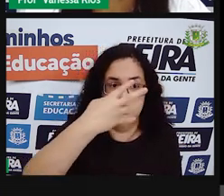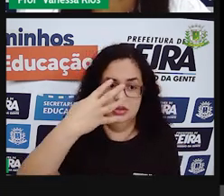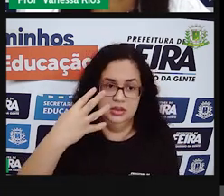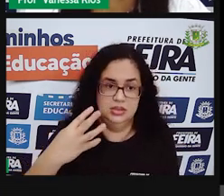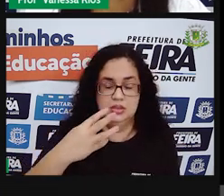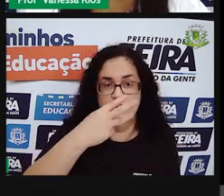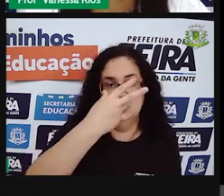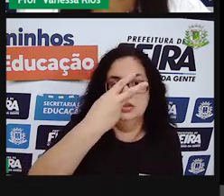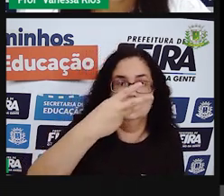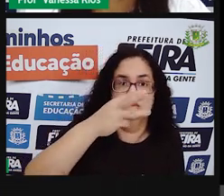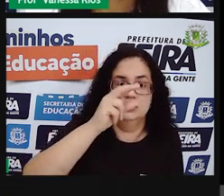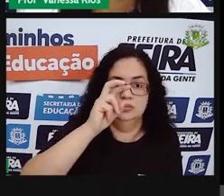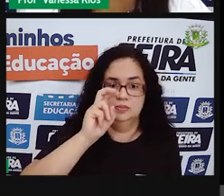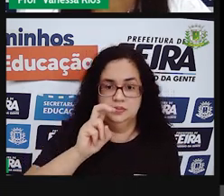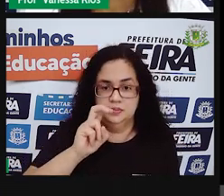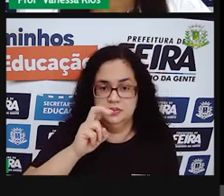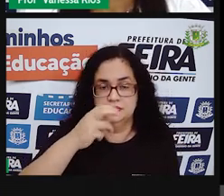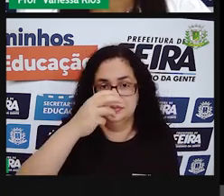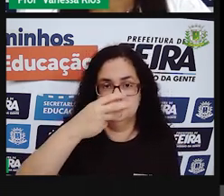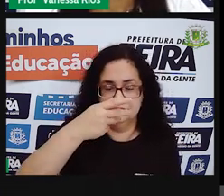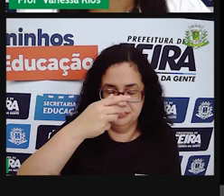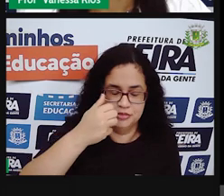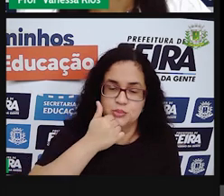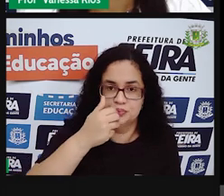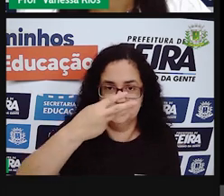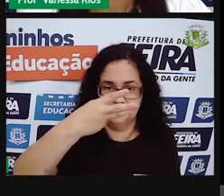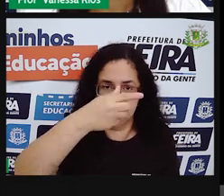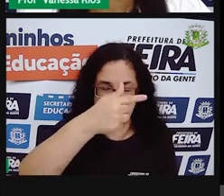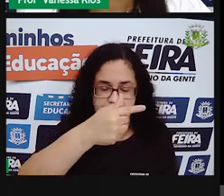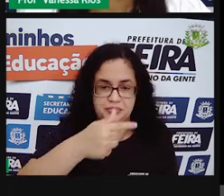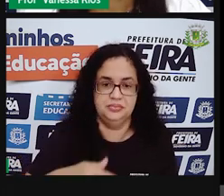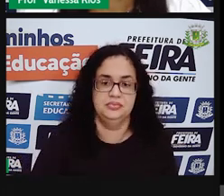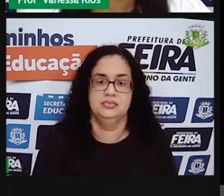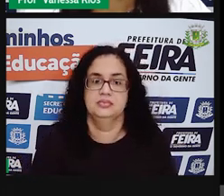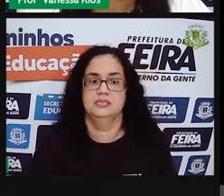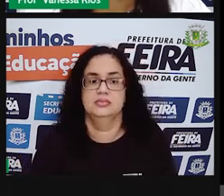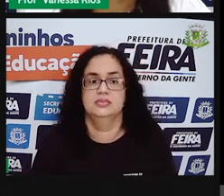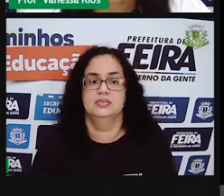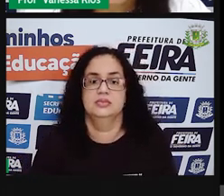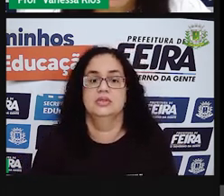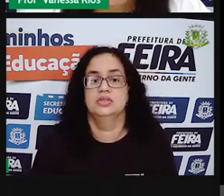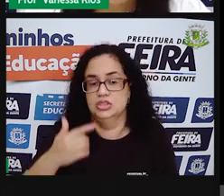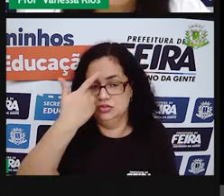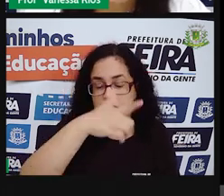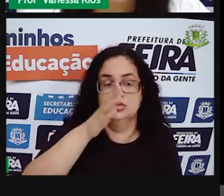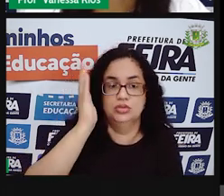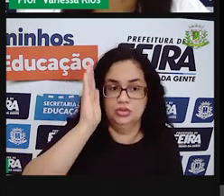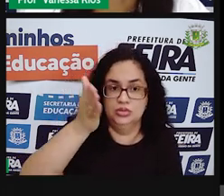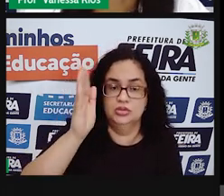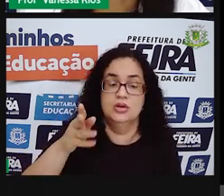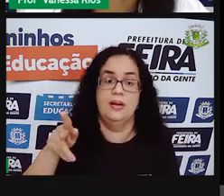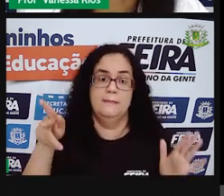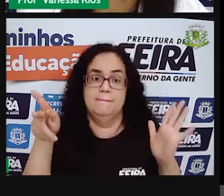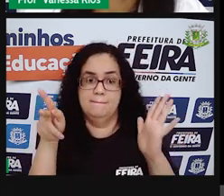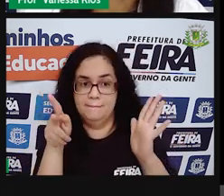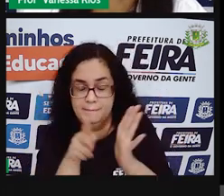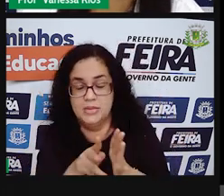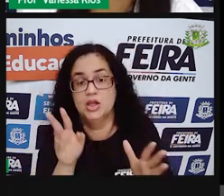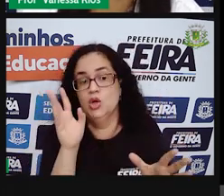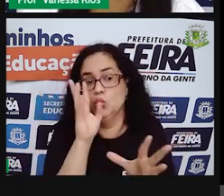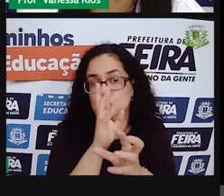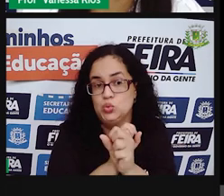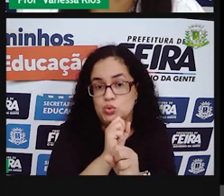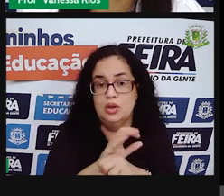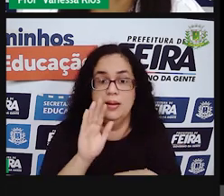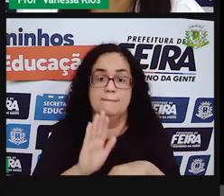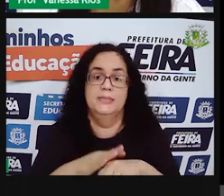31, 34 e 37. Lembrando aí que 22 já foi dado, né? Pelo problema, a gente calculou só